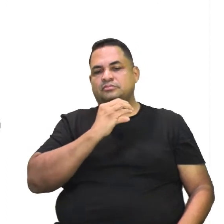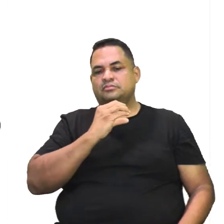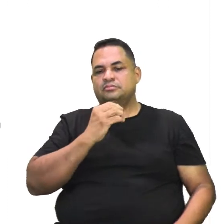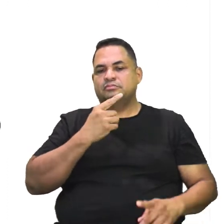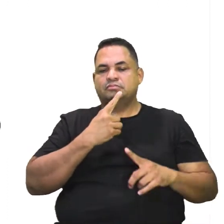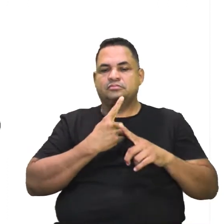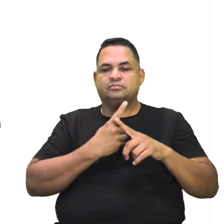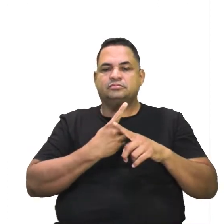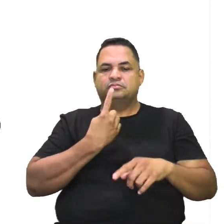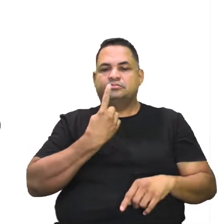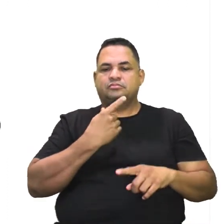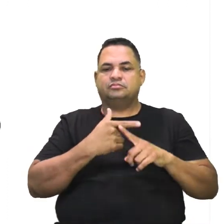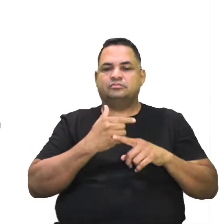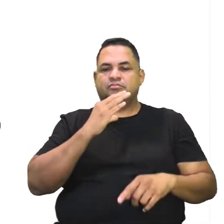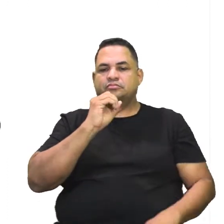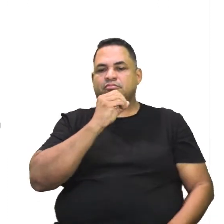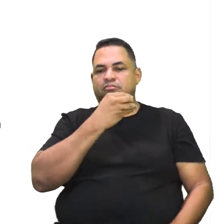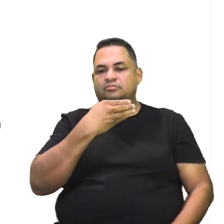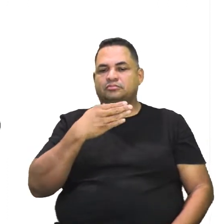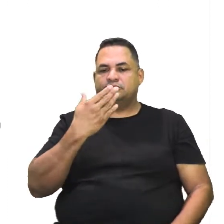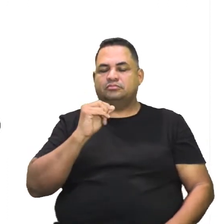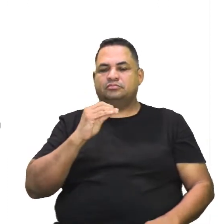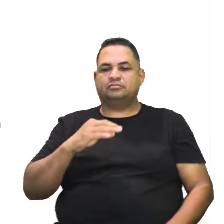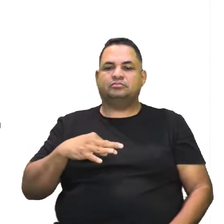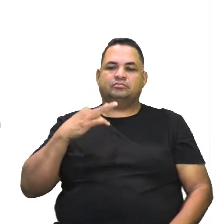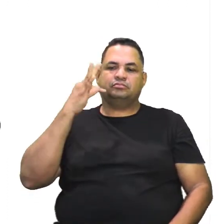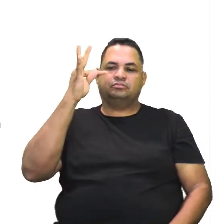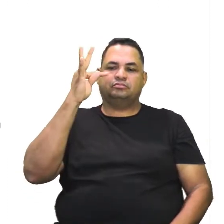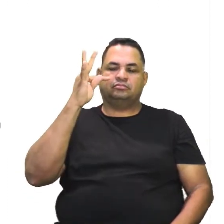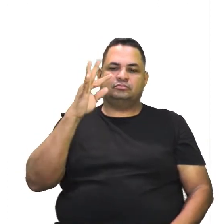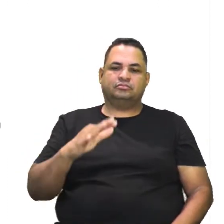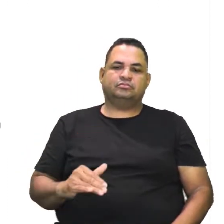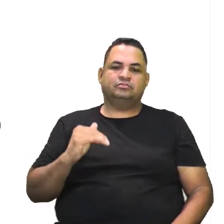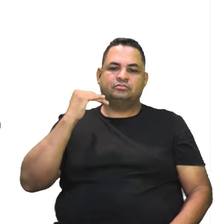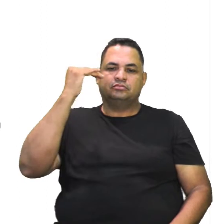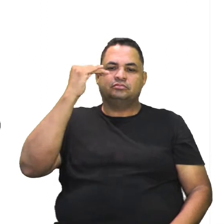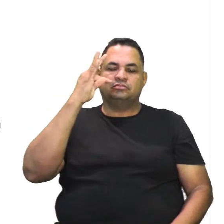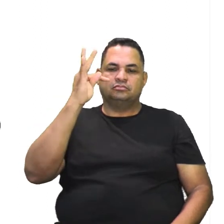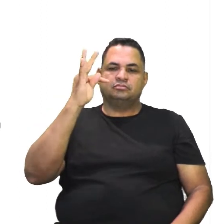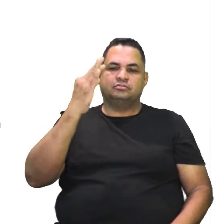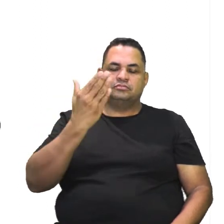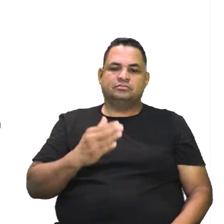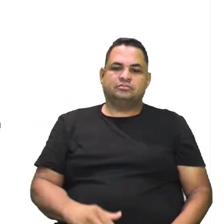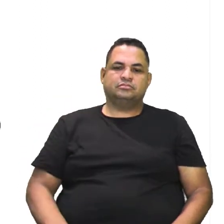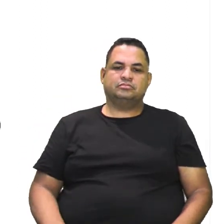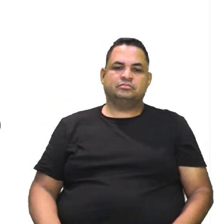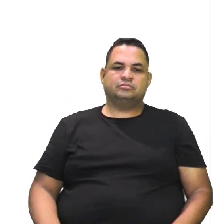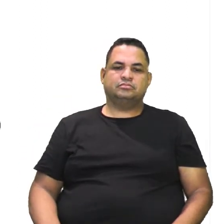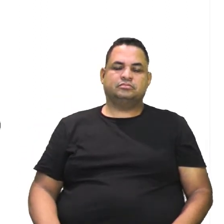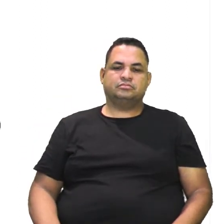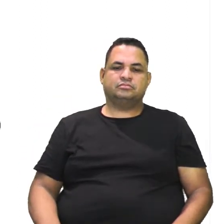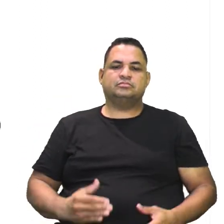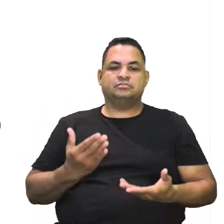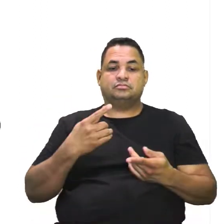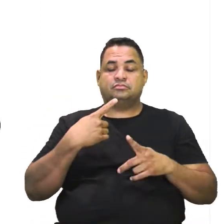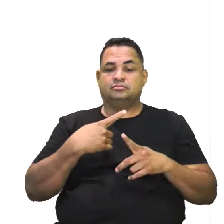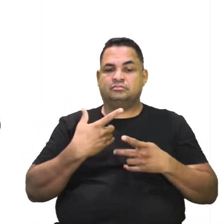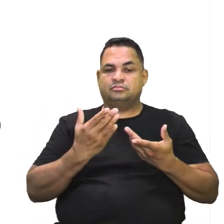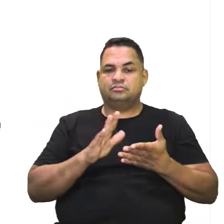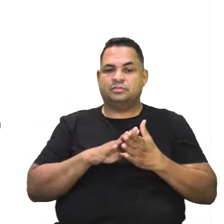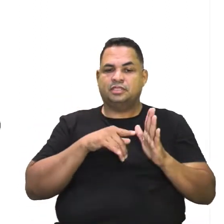vezes 1 mais 0,4 elevado ao tempo. Ah, tá. O montante ainda quero saber, né? Porque vai ficar em função